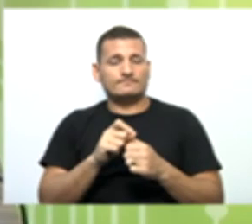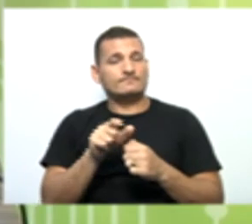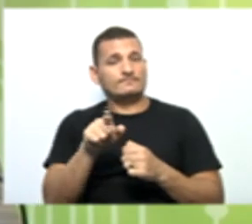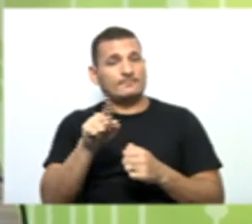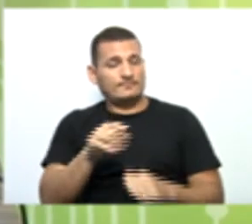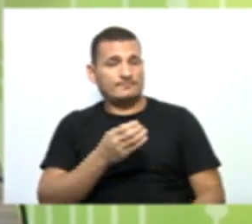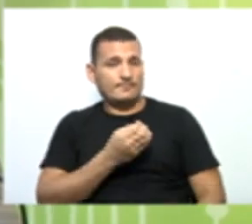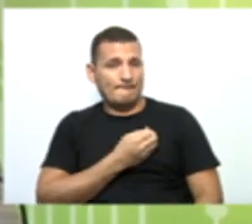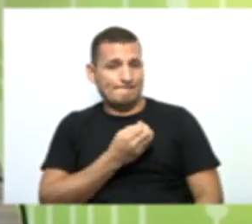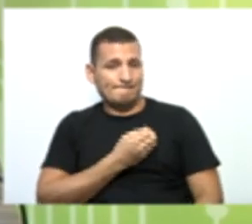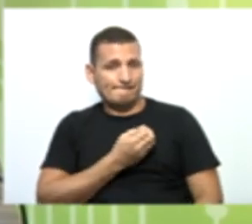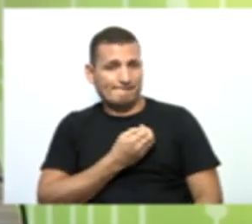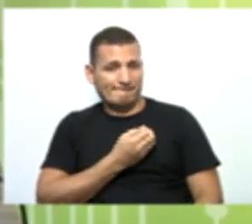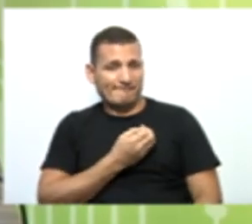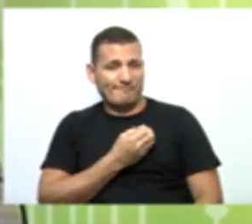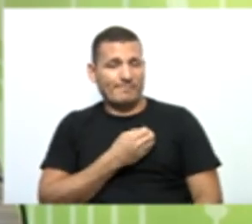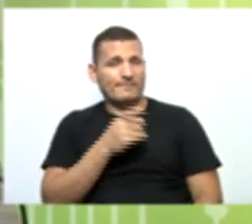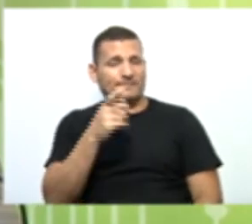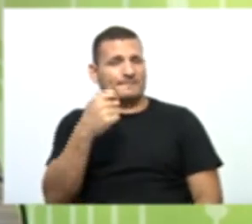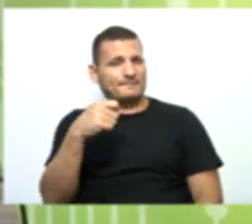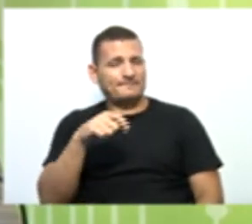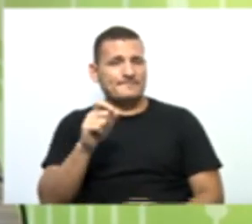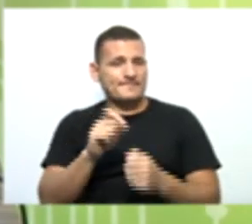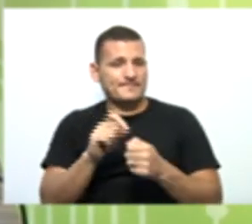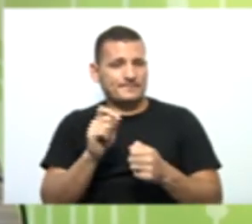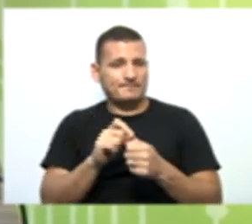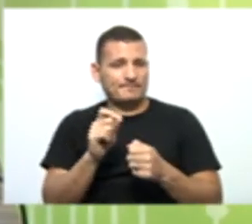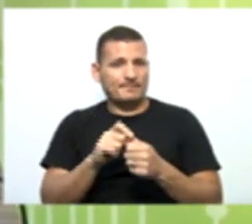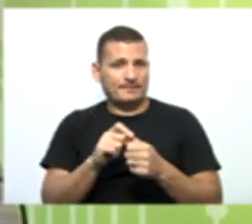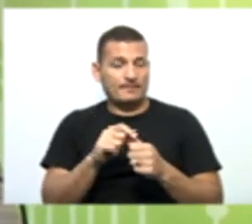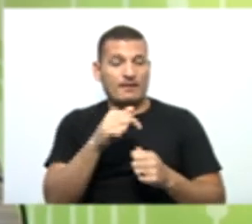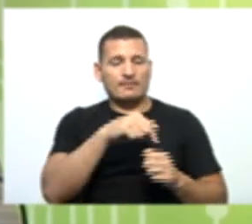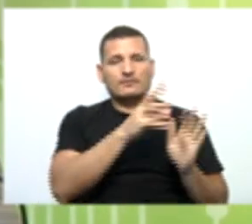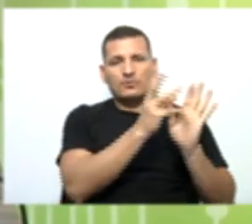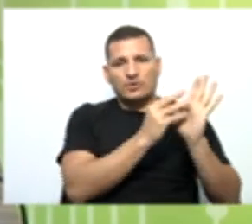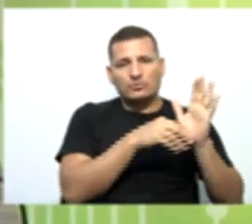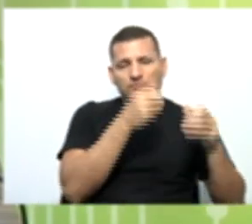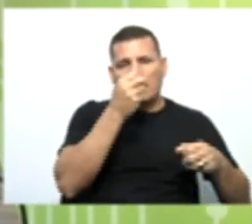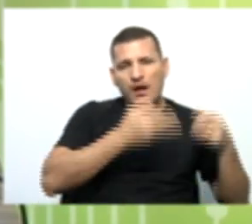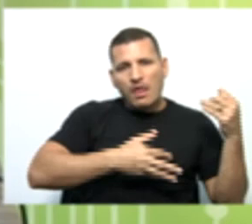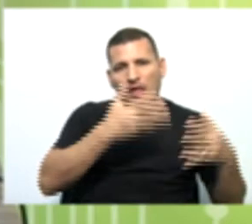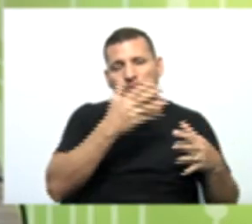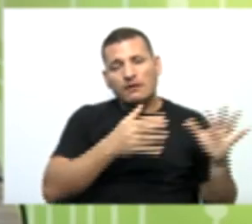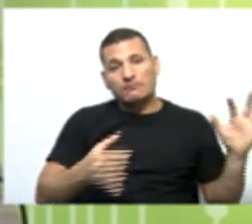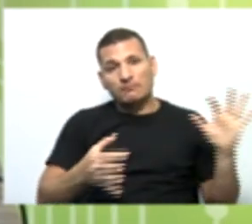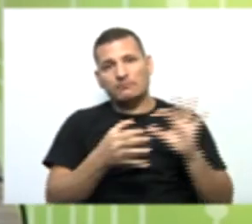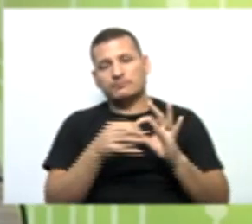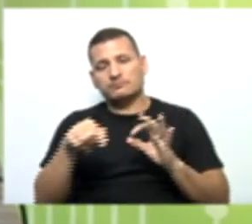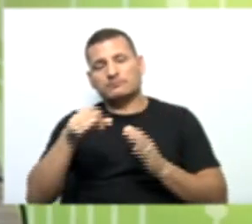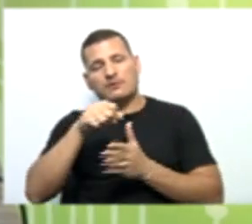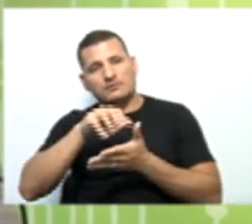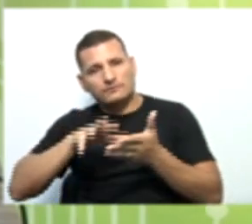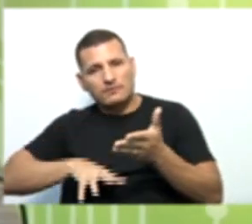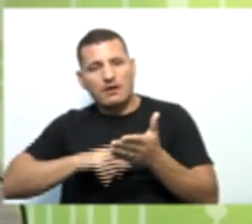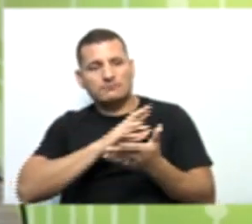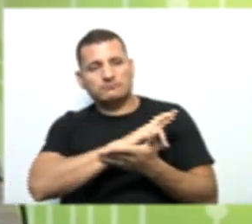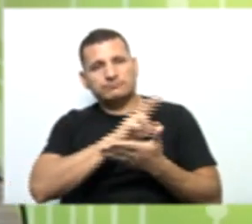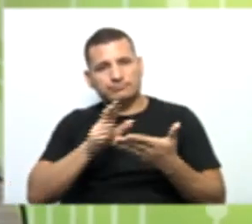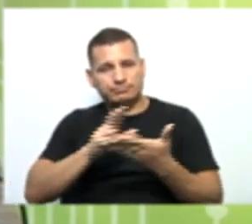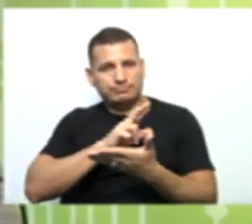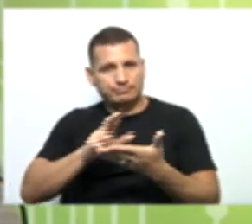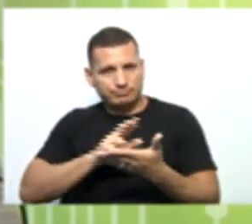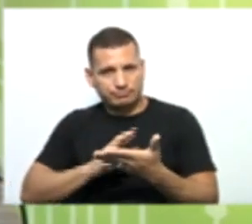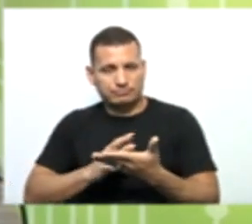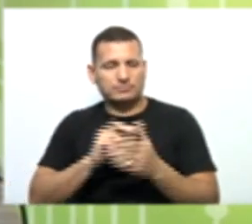valem nota. Vocês têm que fazer essas atividades com base no conteúdo que é abordado em sala de aula, nos slides, nos materiais que nós